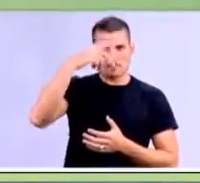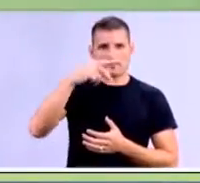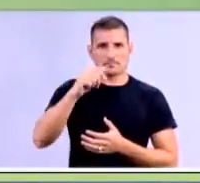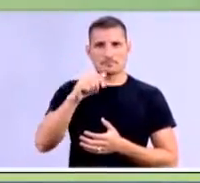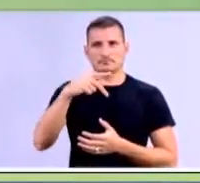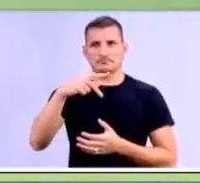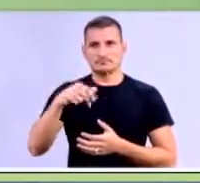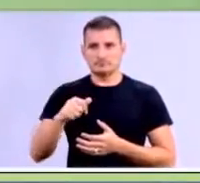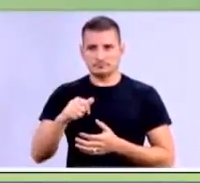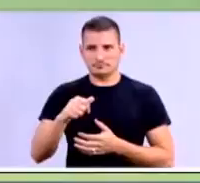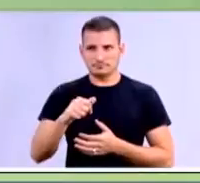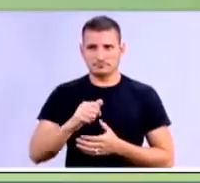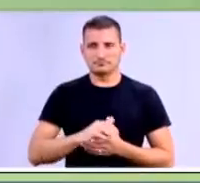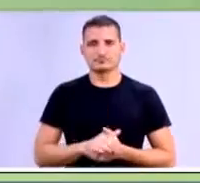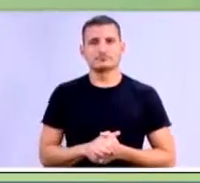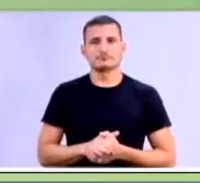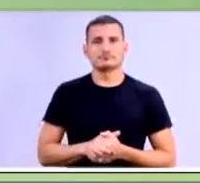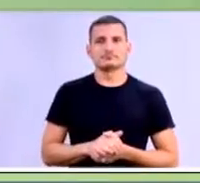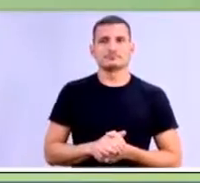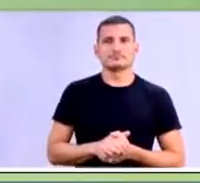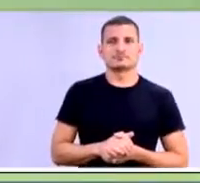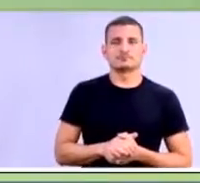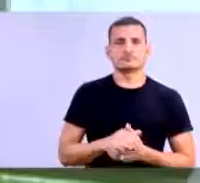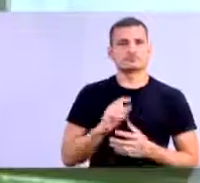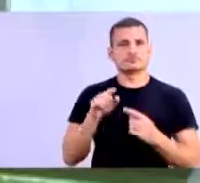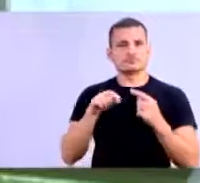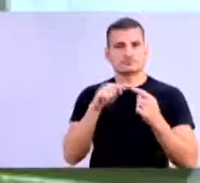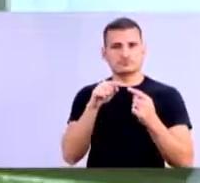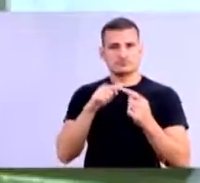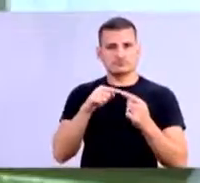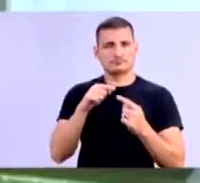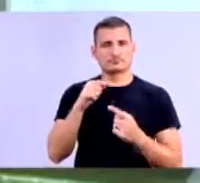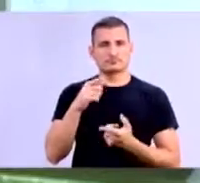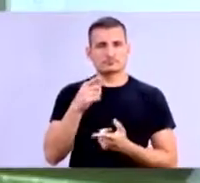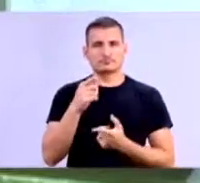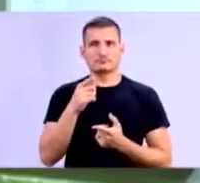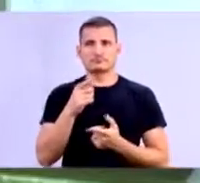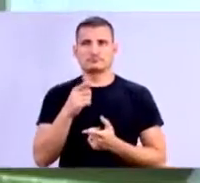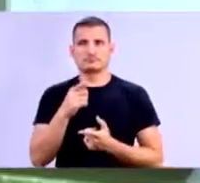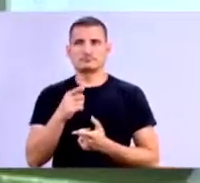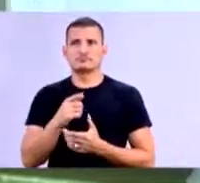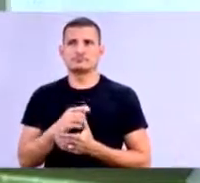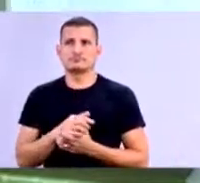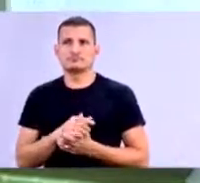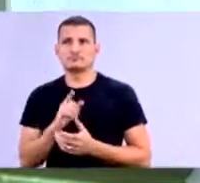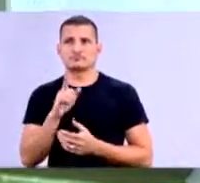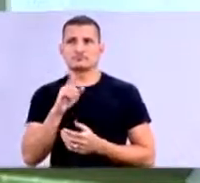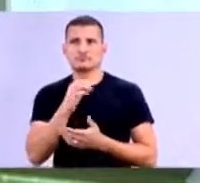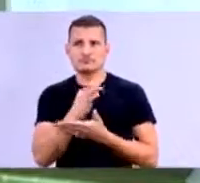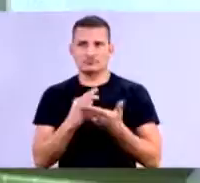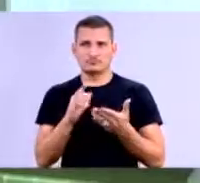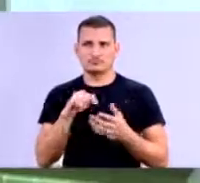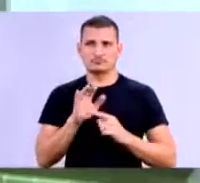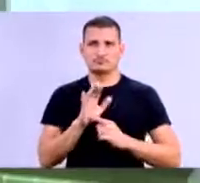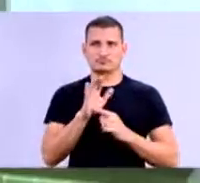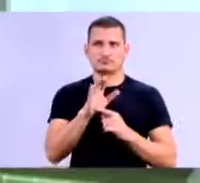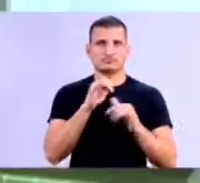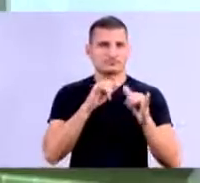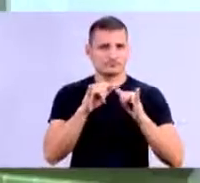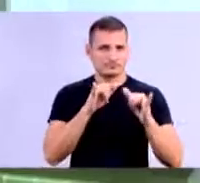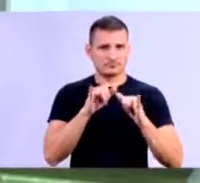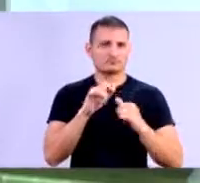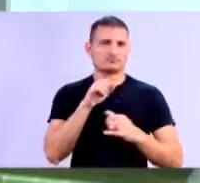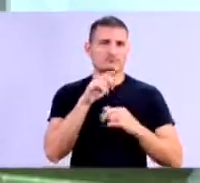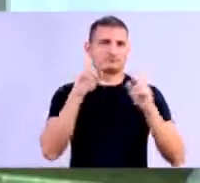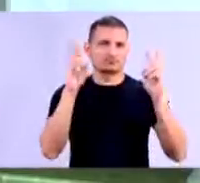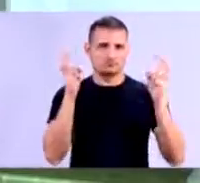Brasil. Vejam que o objetivo principal deste texto é apresentar informações acerca do